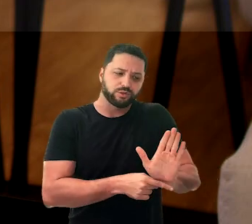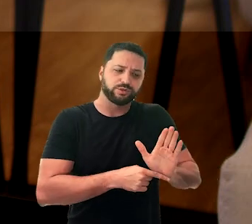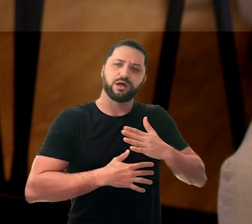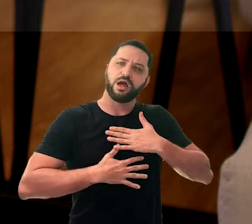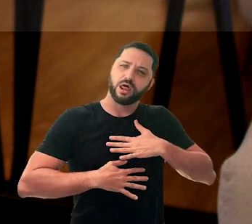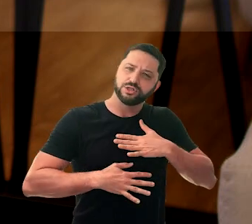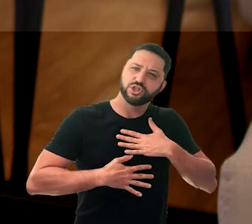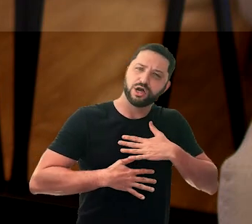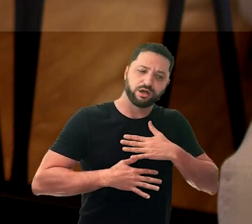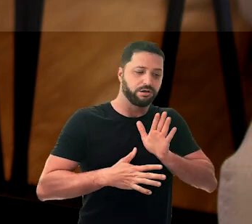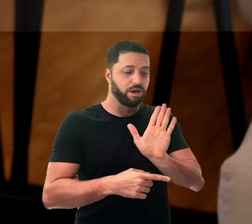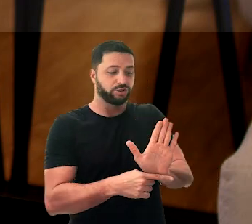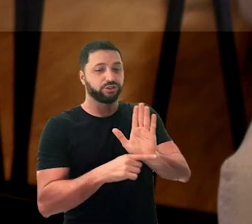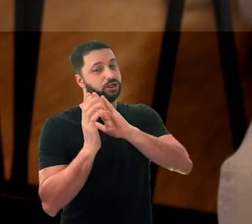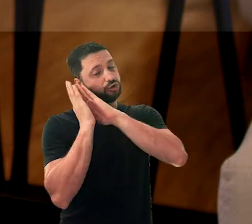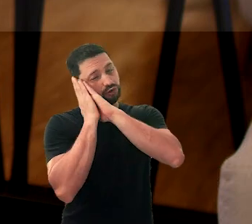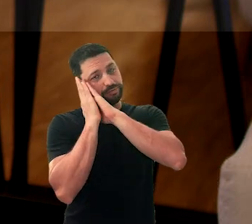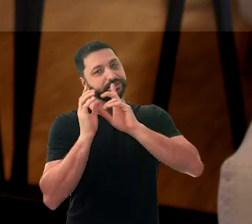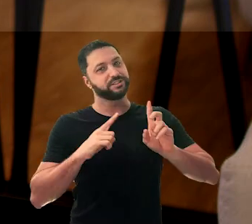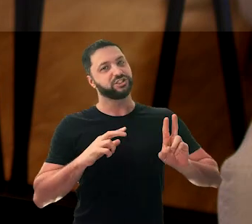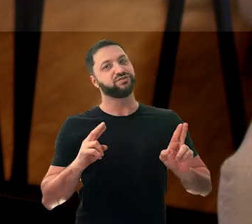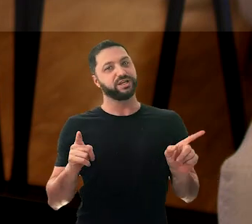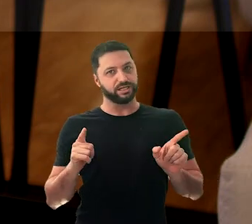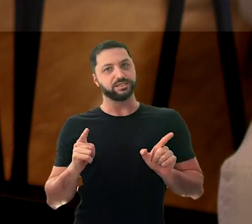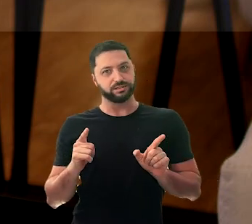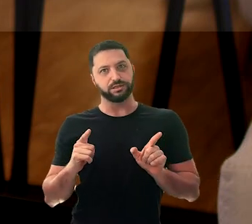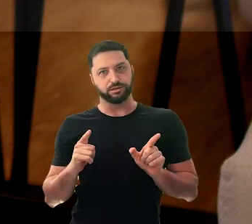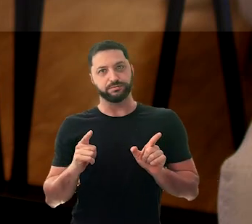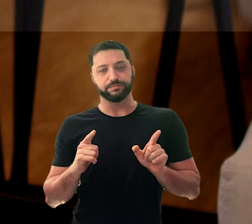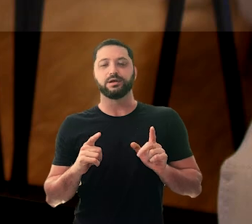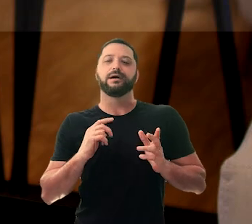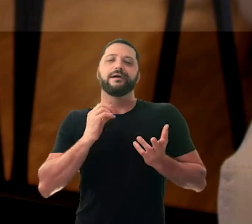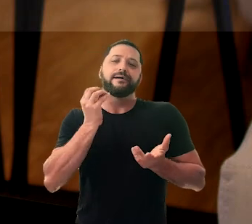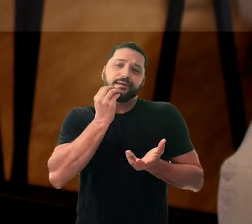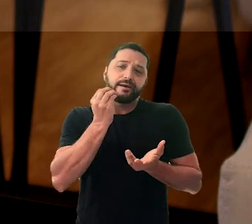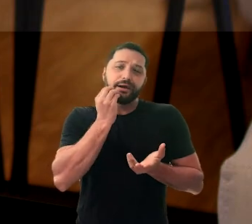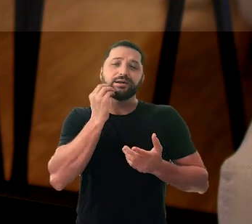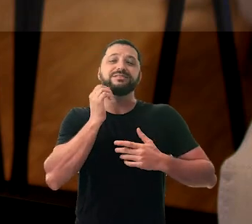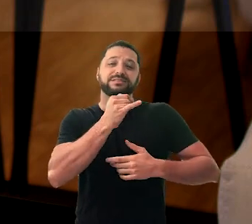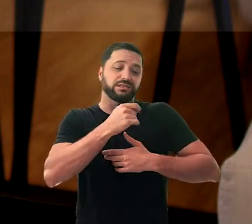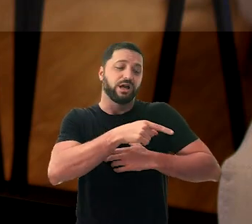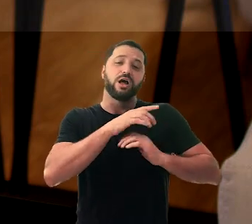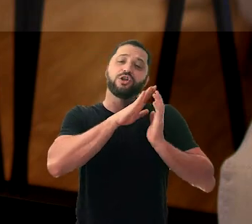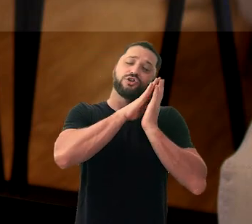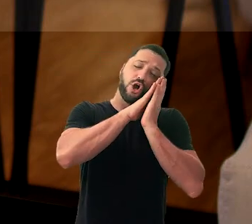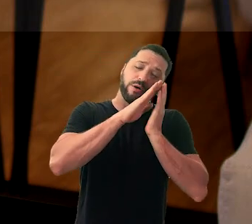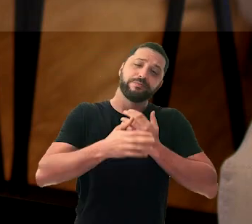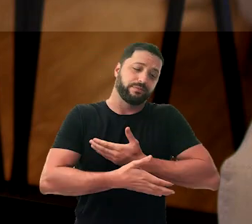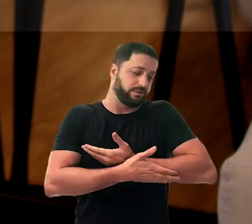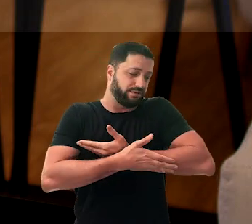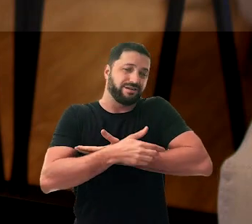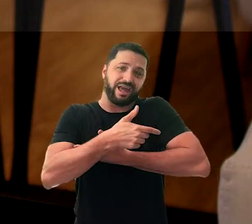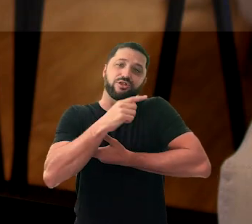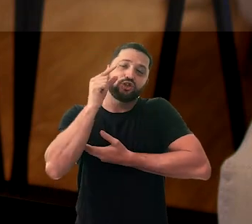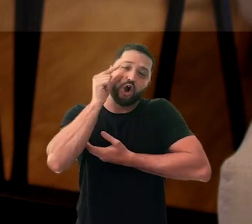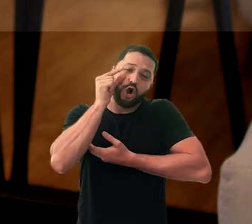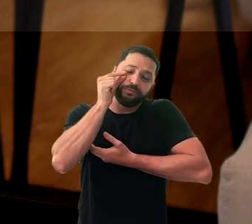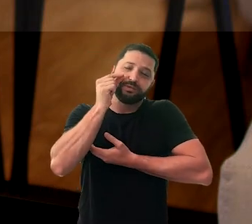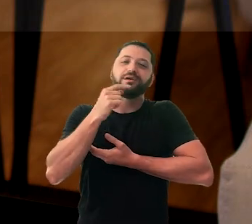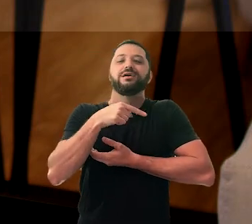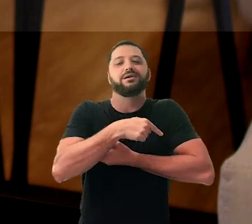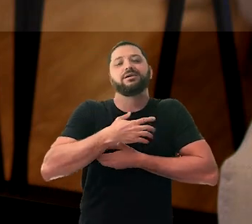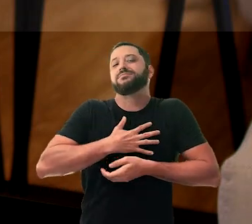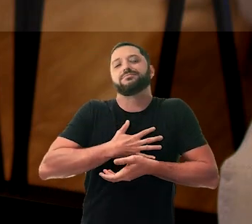dormir. Então, claro que o momento do sono é sempre um momento de separação. E as crianças gostam de viver esse momento no colo,